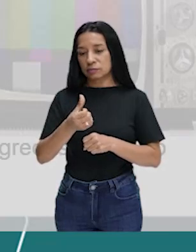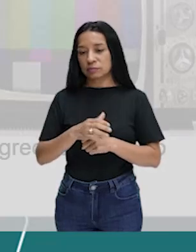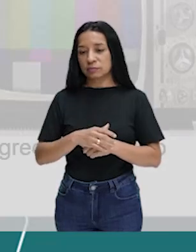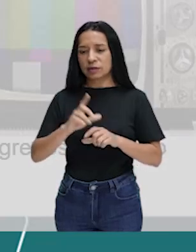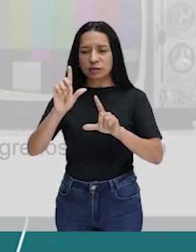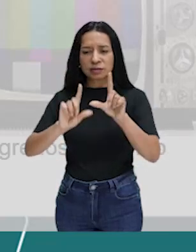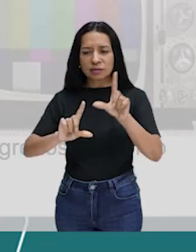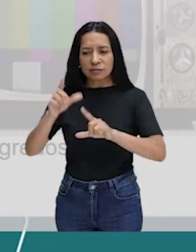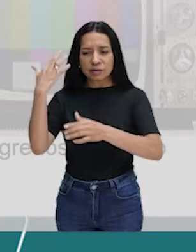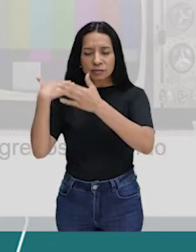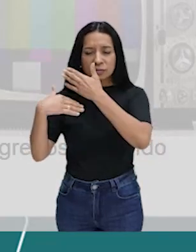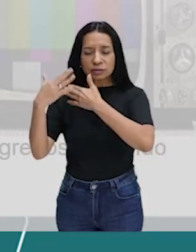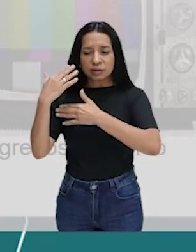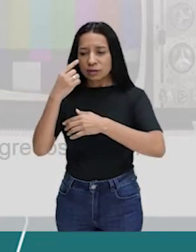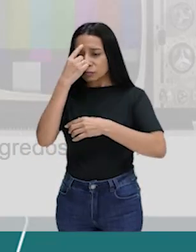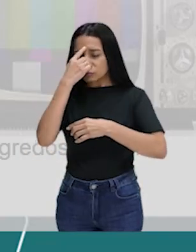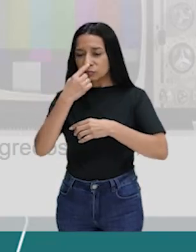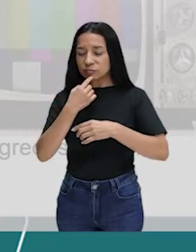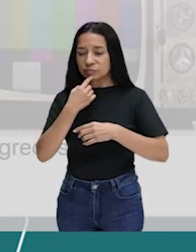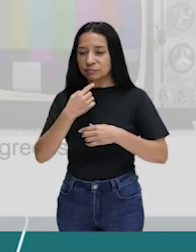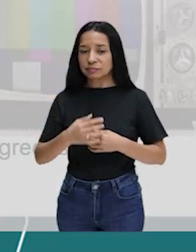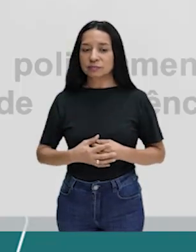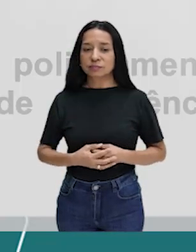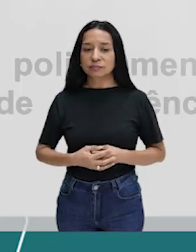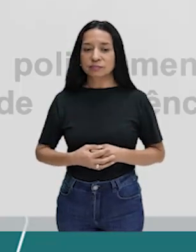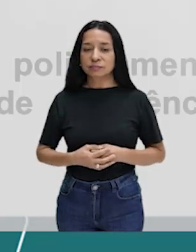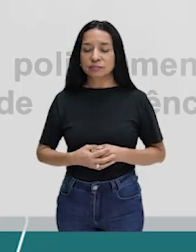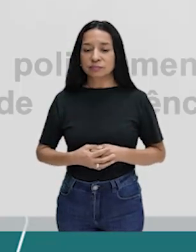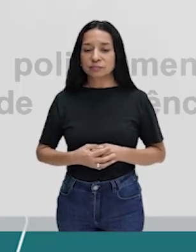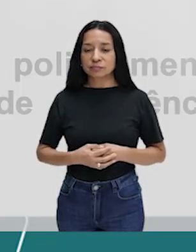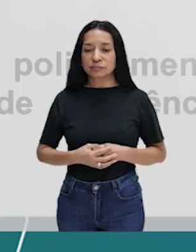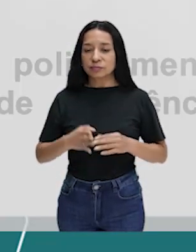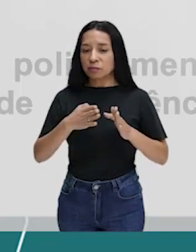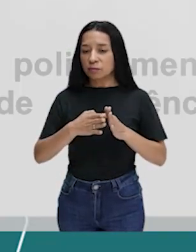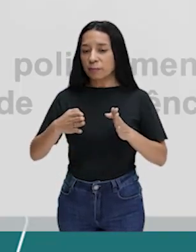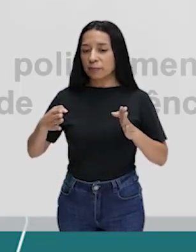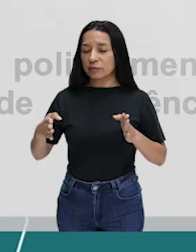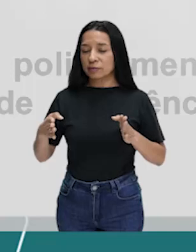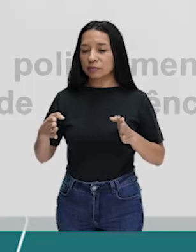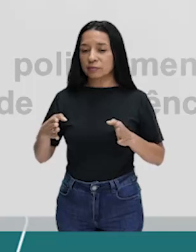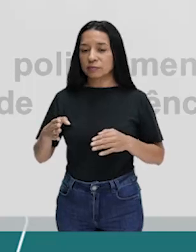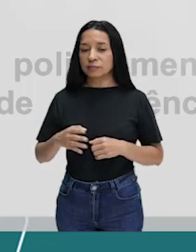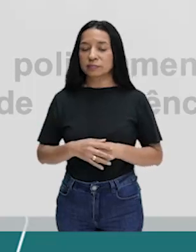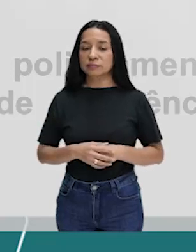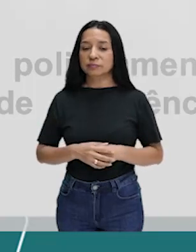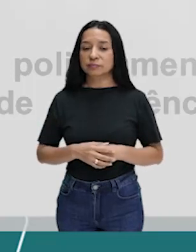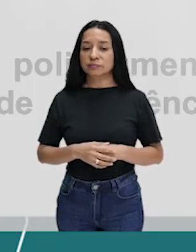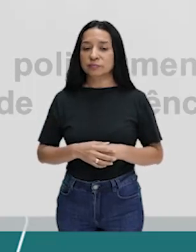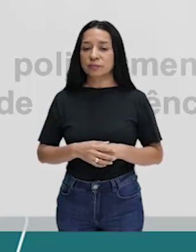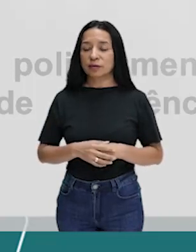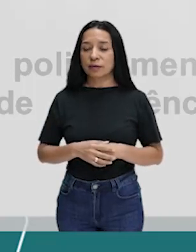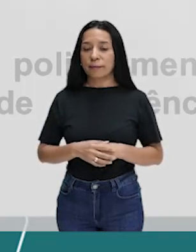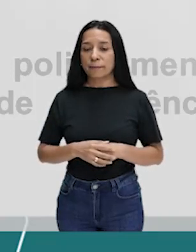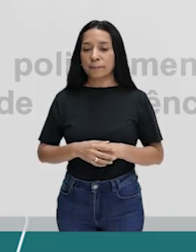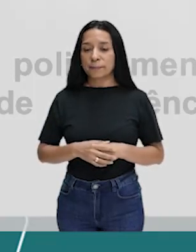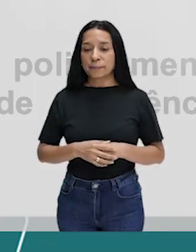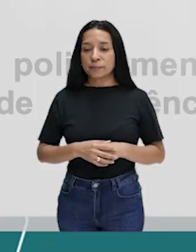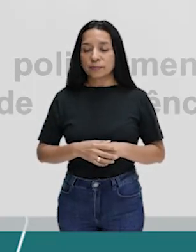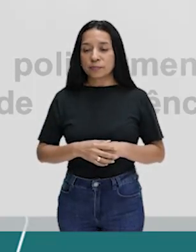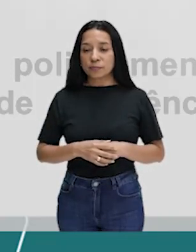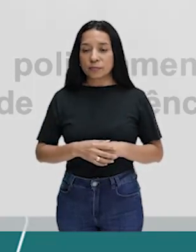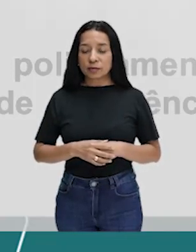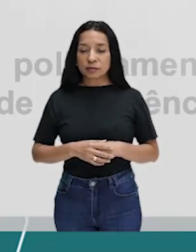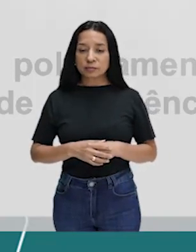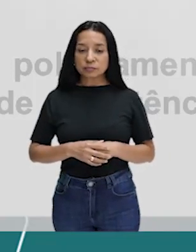a gente ilustrar bem esse período. É nesse período, gente, que dentro desse tipo de evento, como